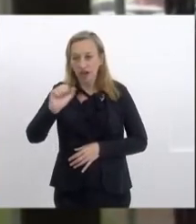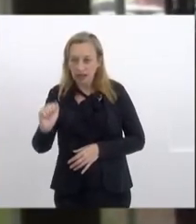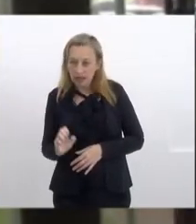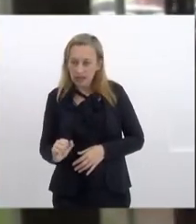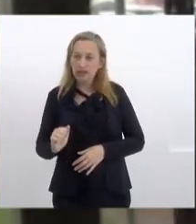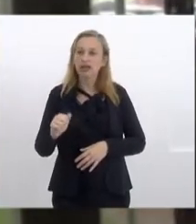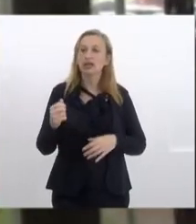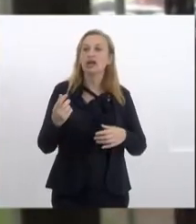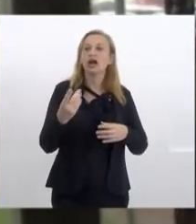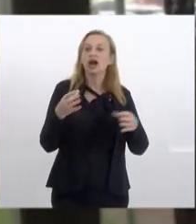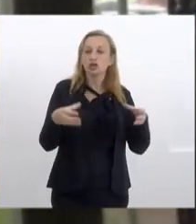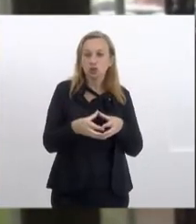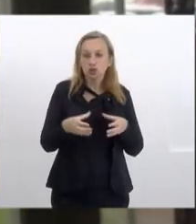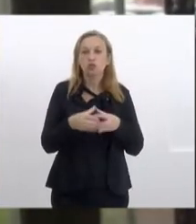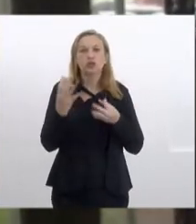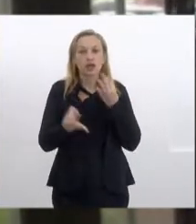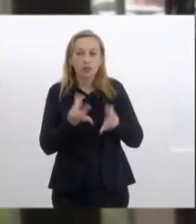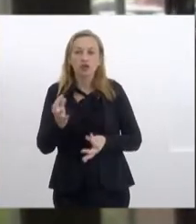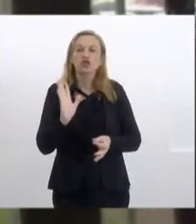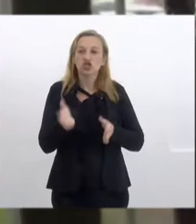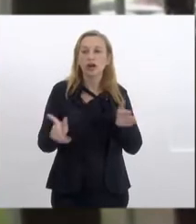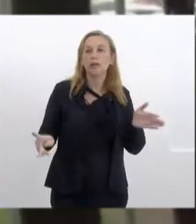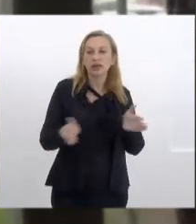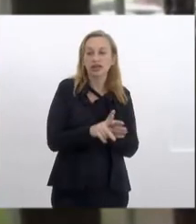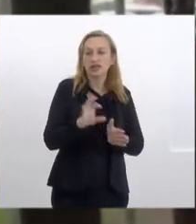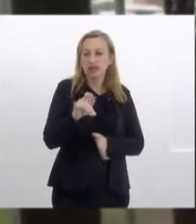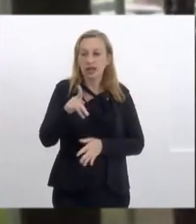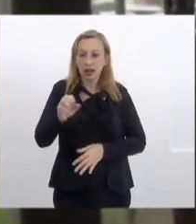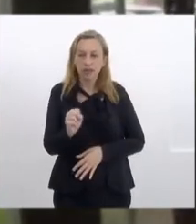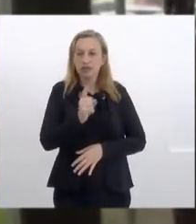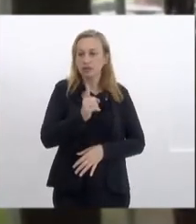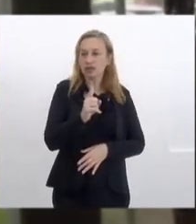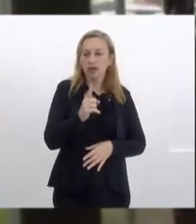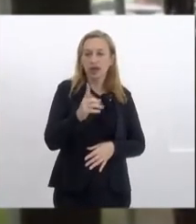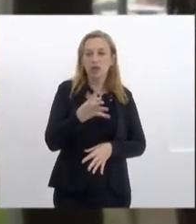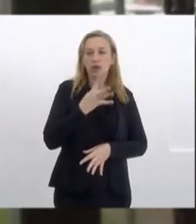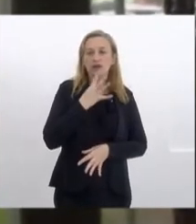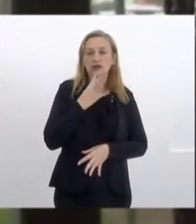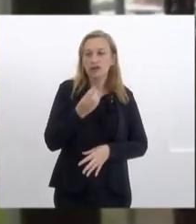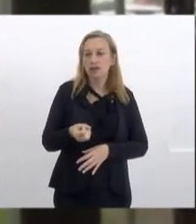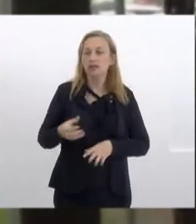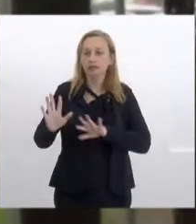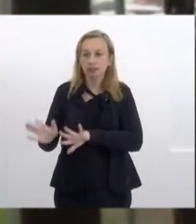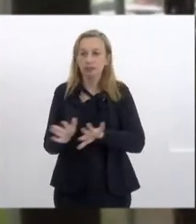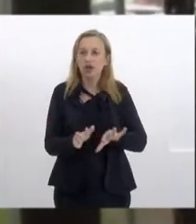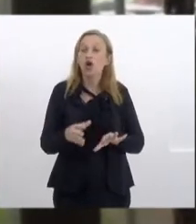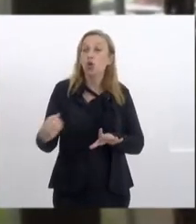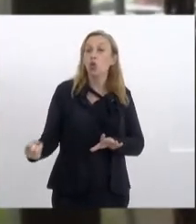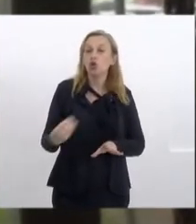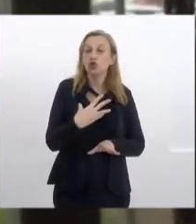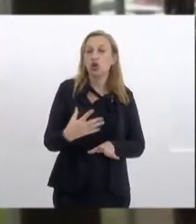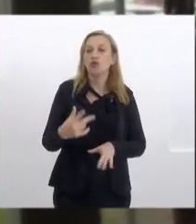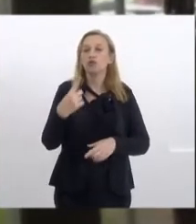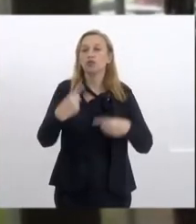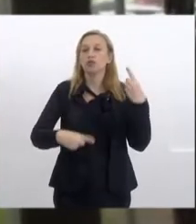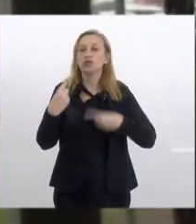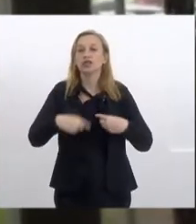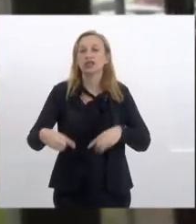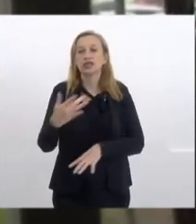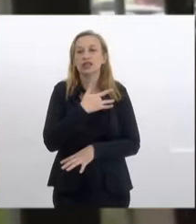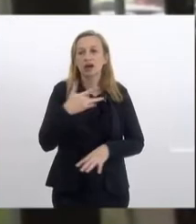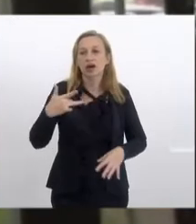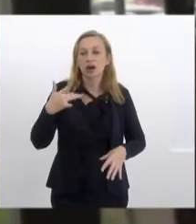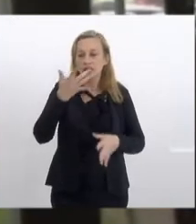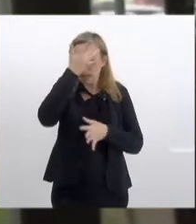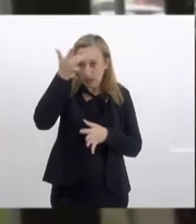comunidades terapêuticas já faziam parte da RAPS, mas não eram muito reconhecidas. E com a nova política de saúde mental,